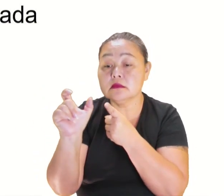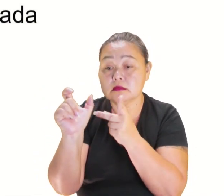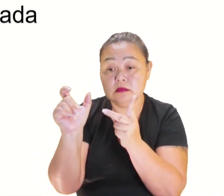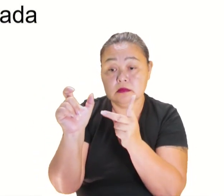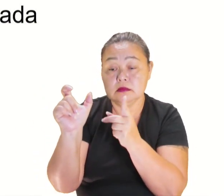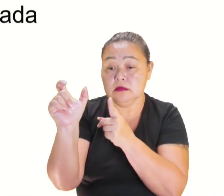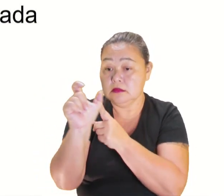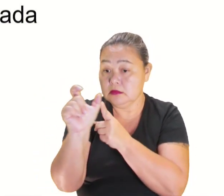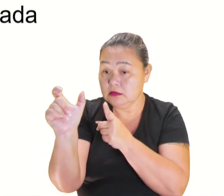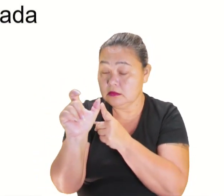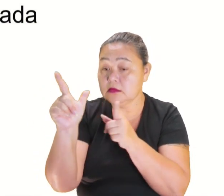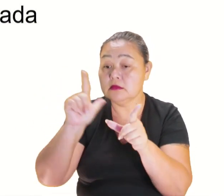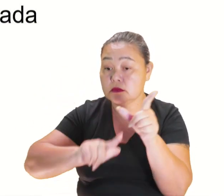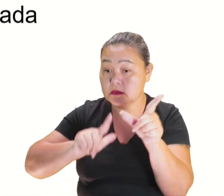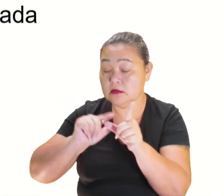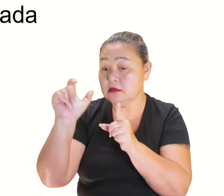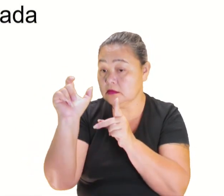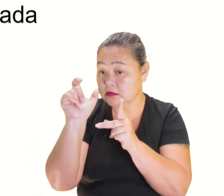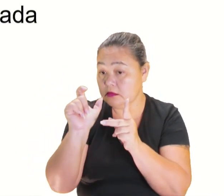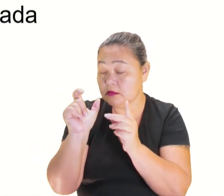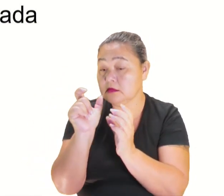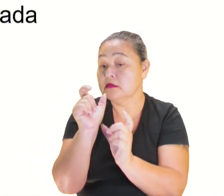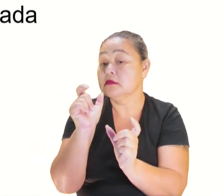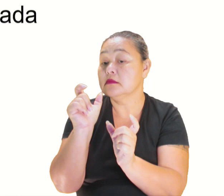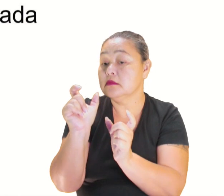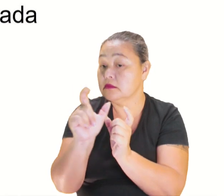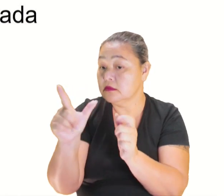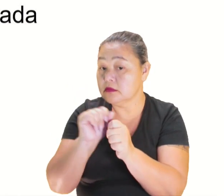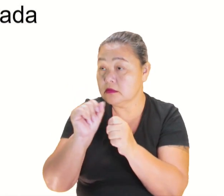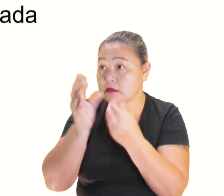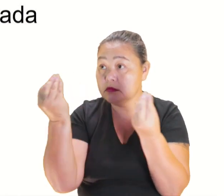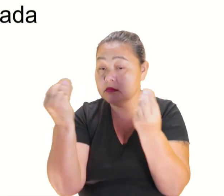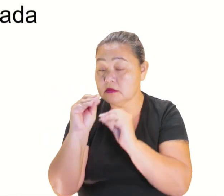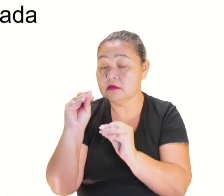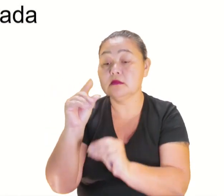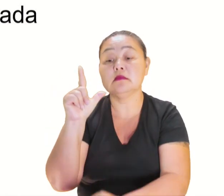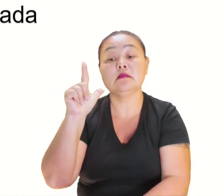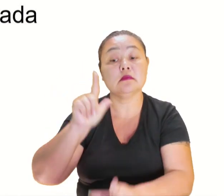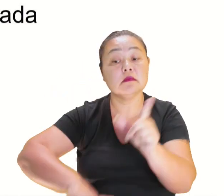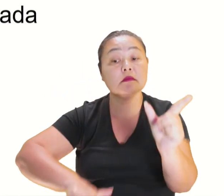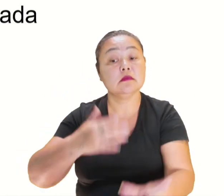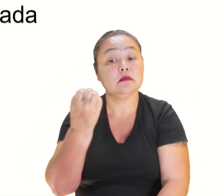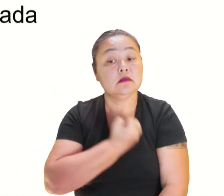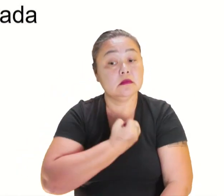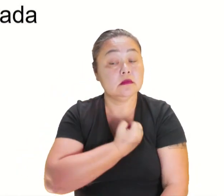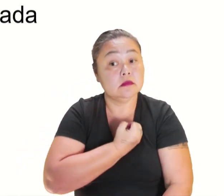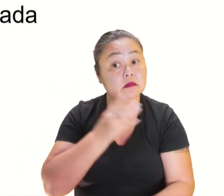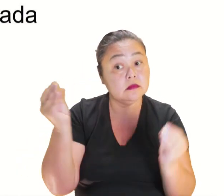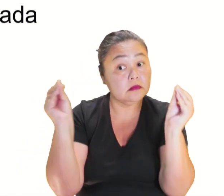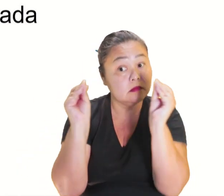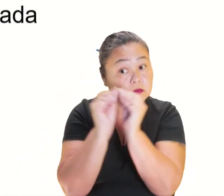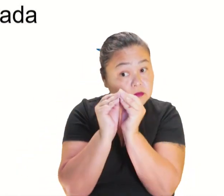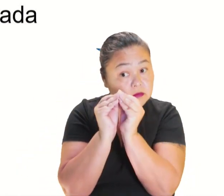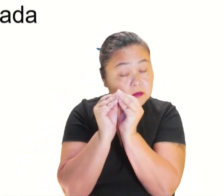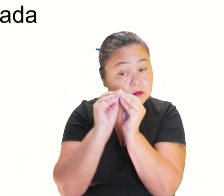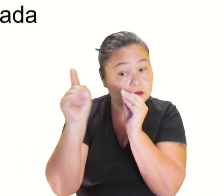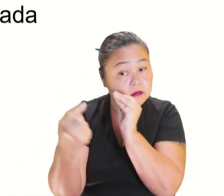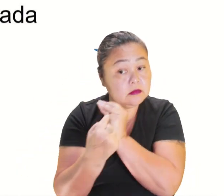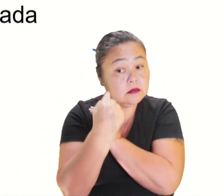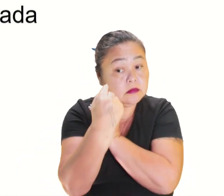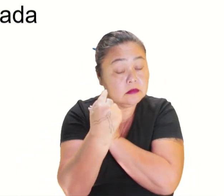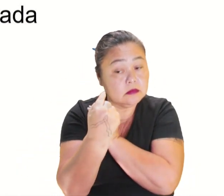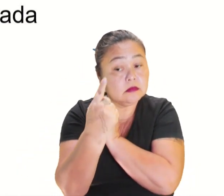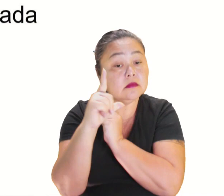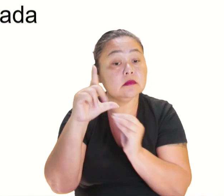termos algébricos, lembrando que termos algébricos é a composição de letras e números, eu tenho naquela